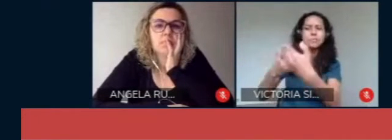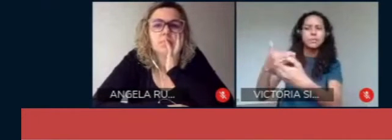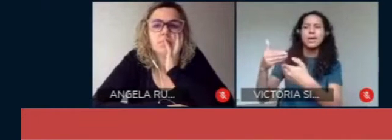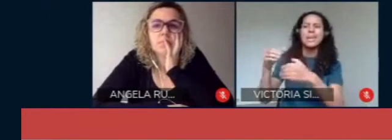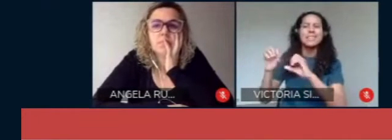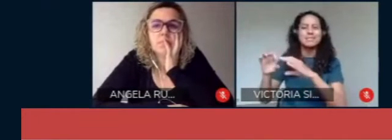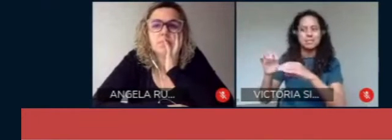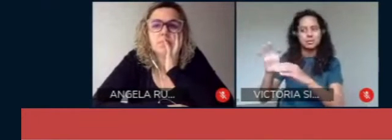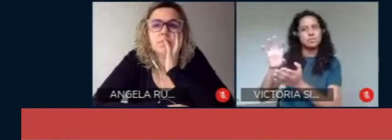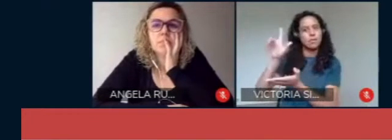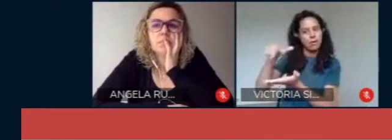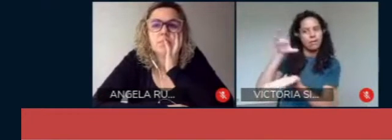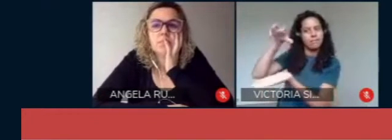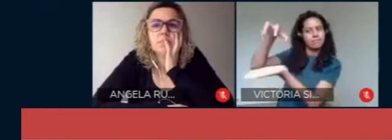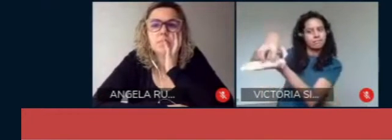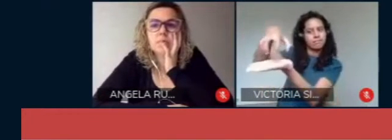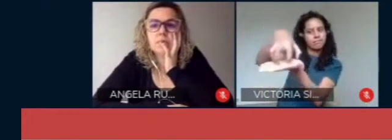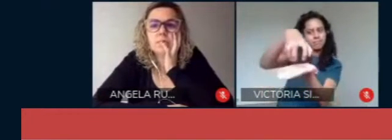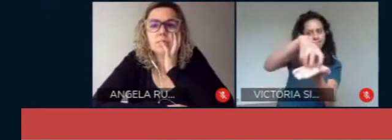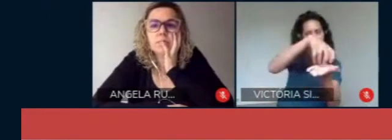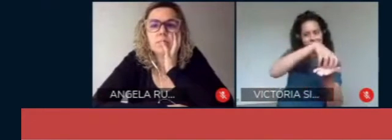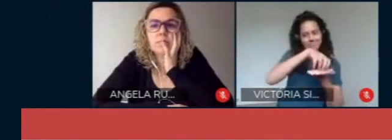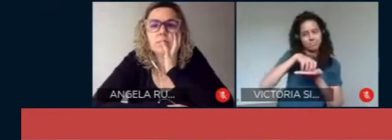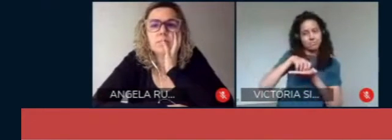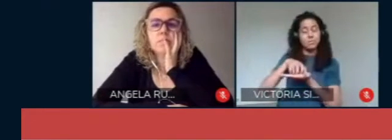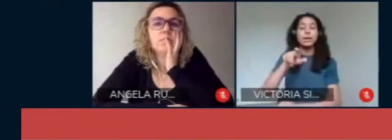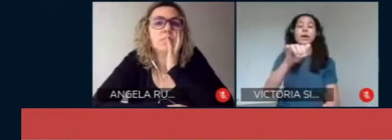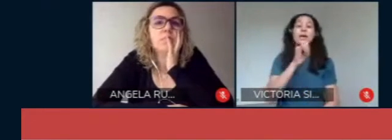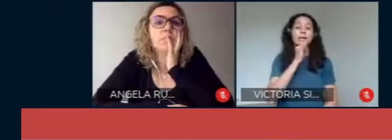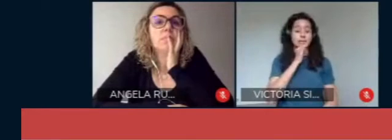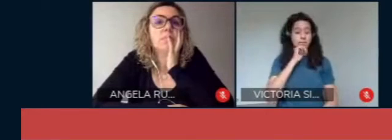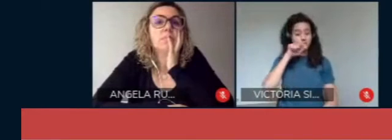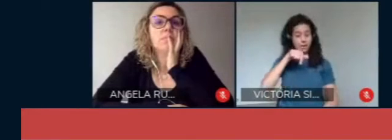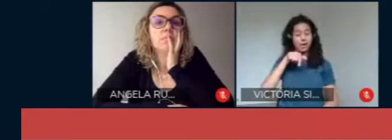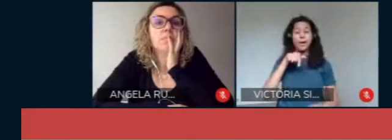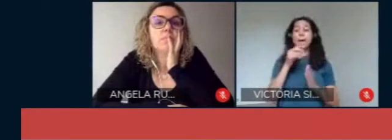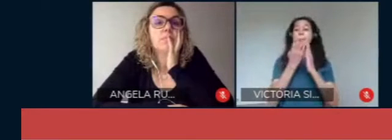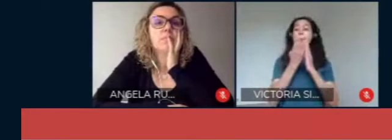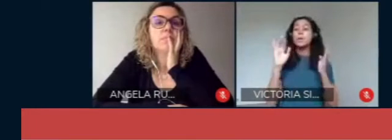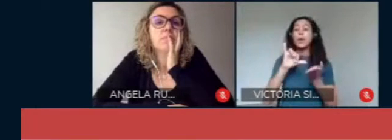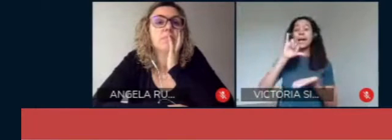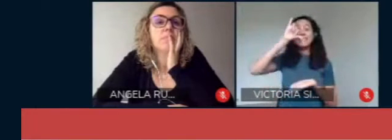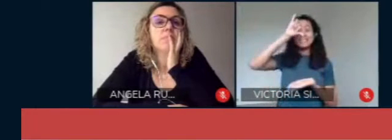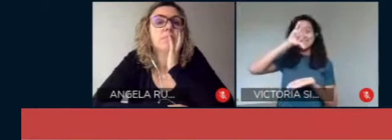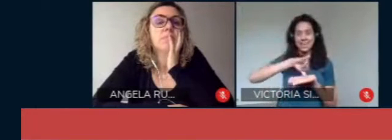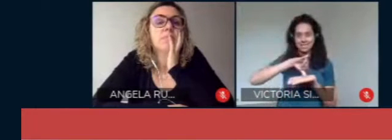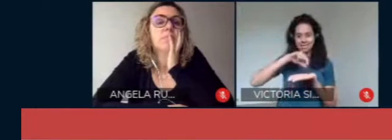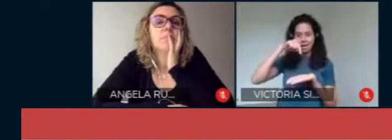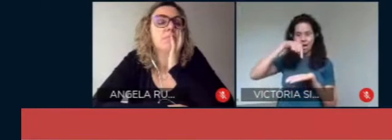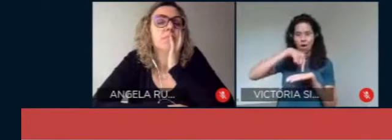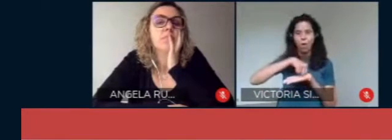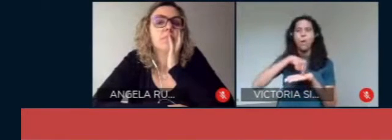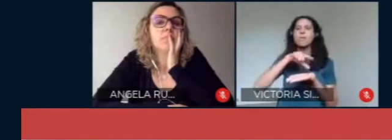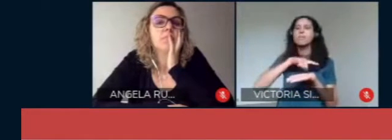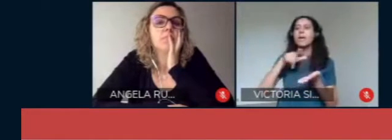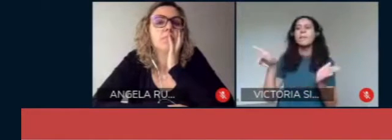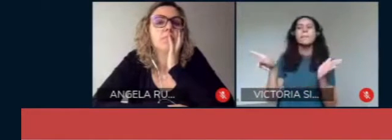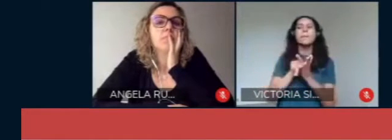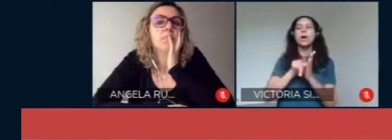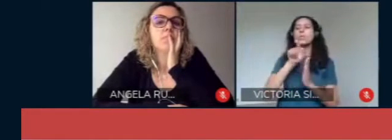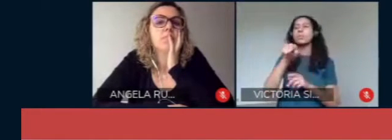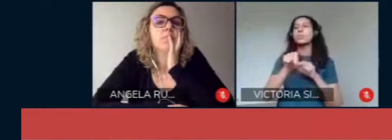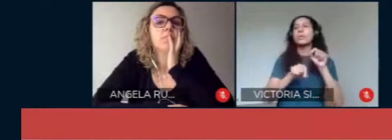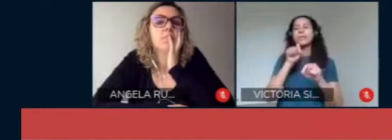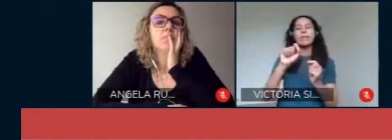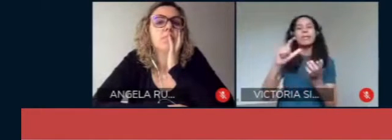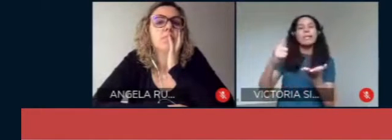as bibliotecas setoriais, porque a biblioteca central, ela não atende a questão de acervo físico,